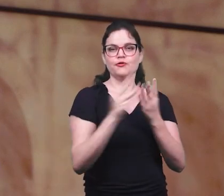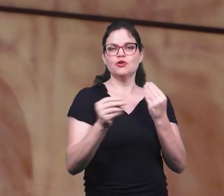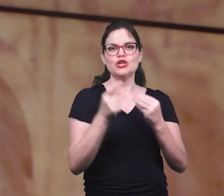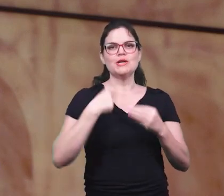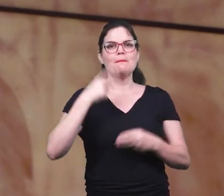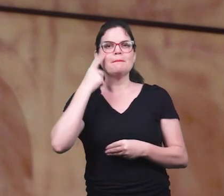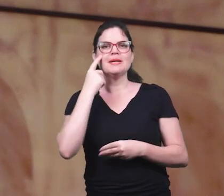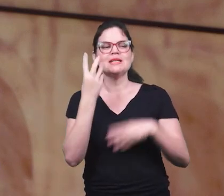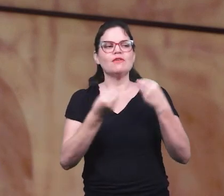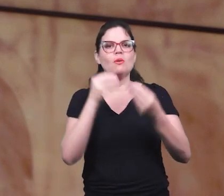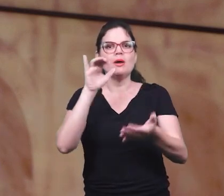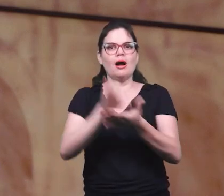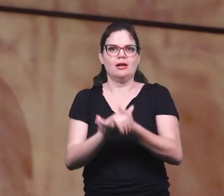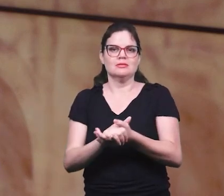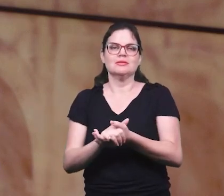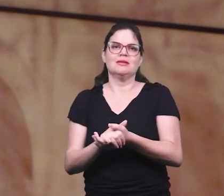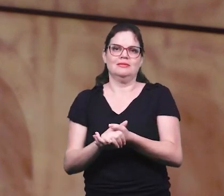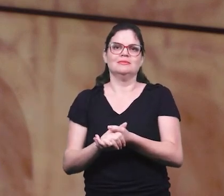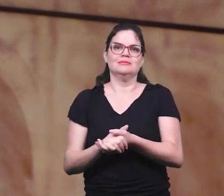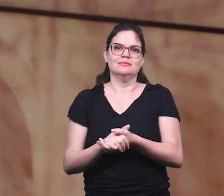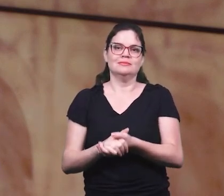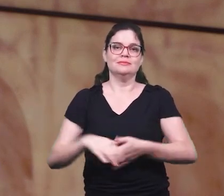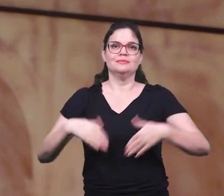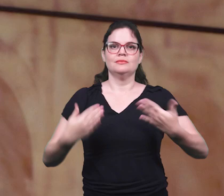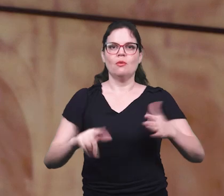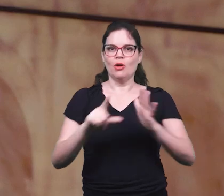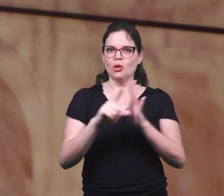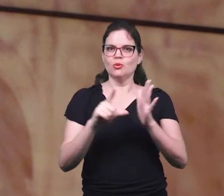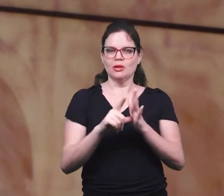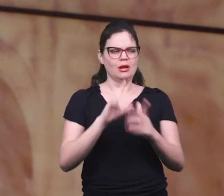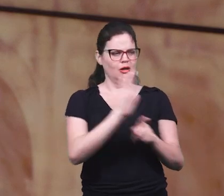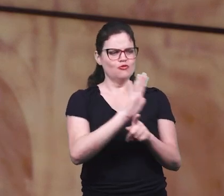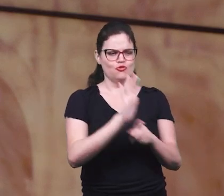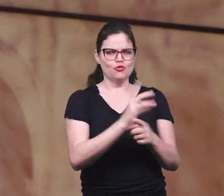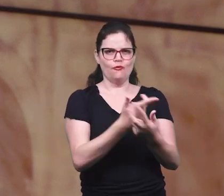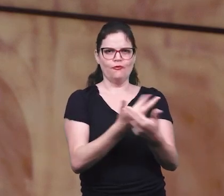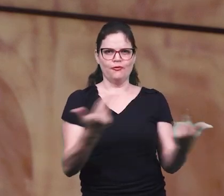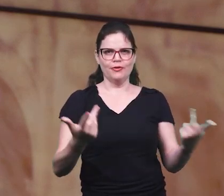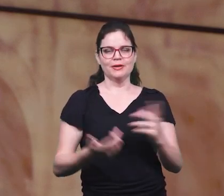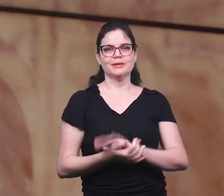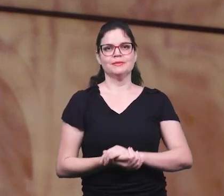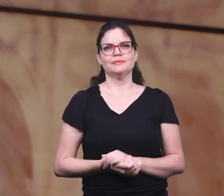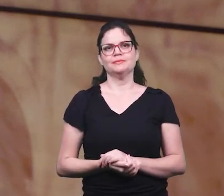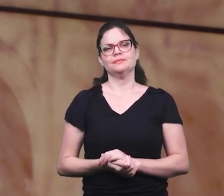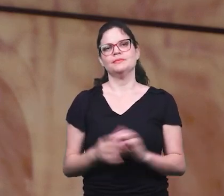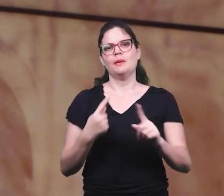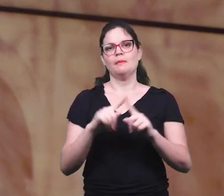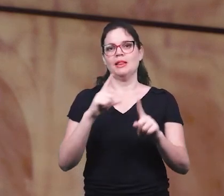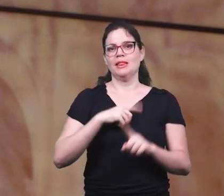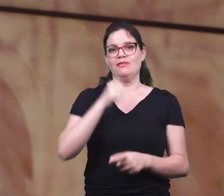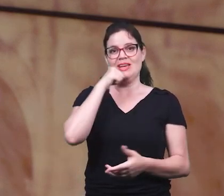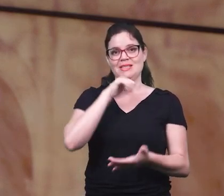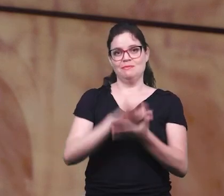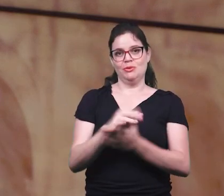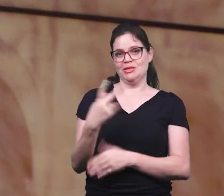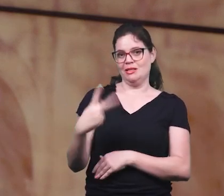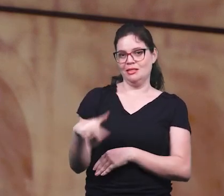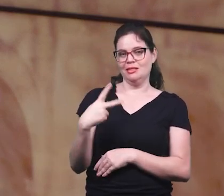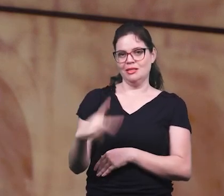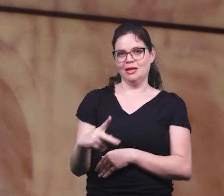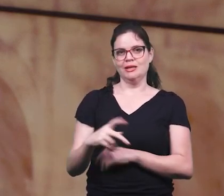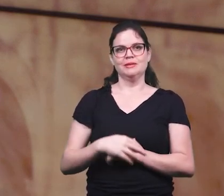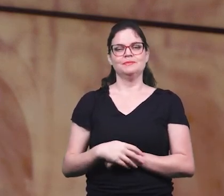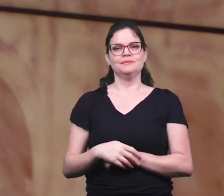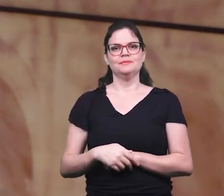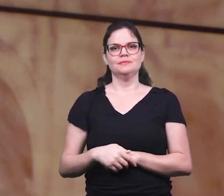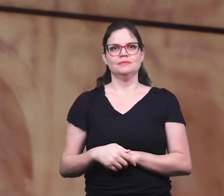casamento para essas mulheres, né? Arrumavam casamento. Então, Lutero ajudou muitos momentos, mas teve um momento, Catarina, ele tinha